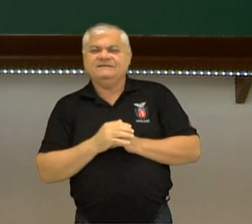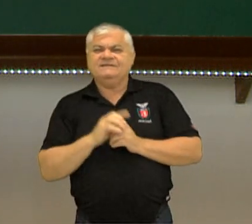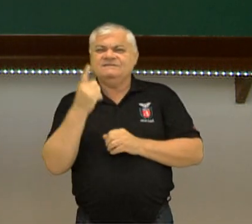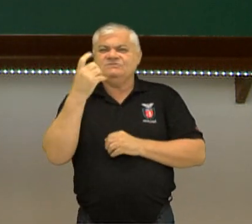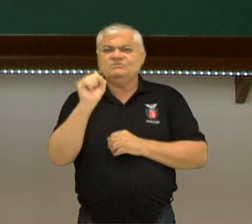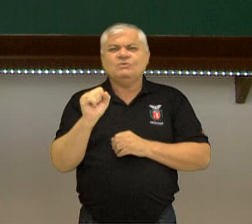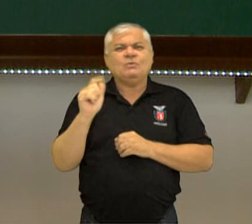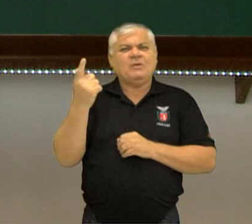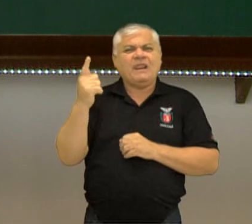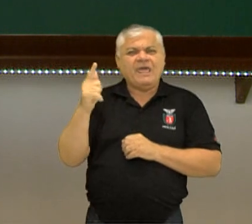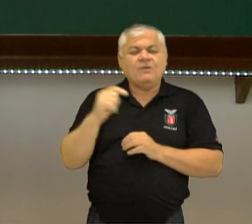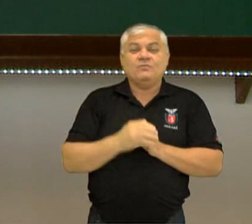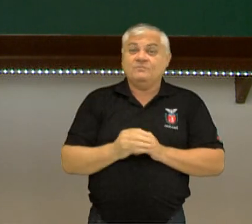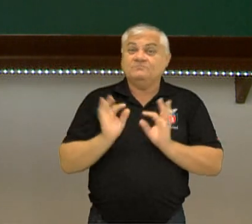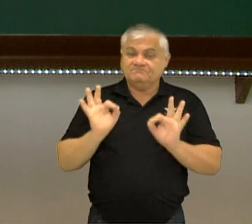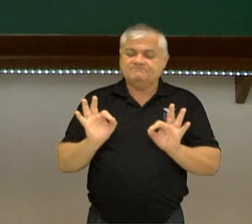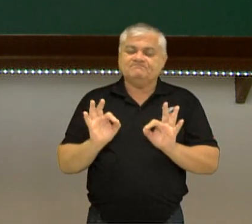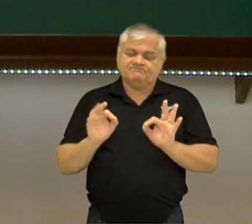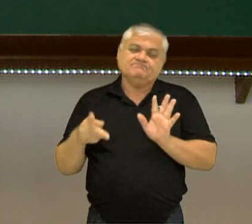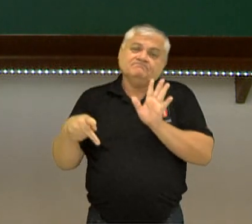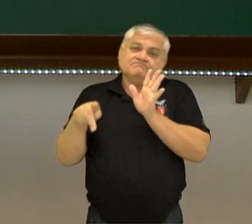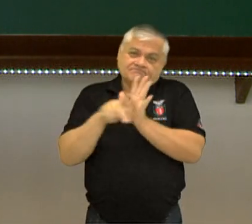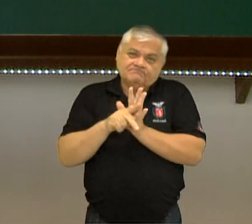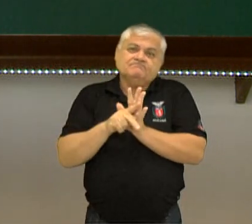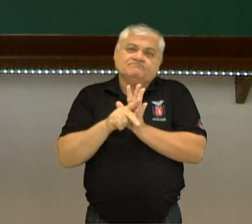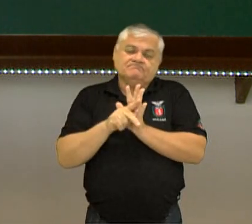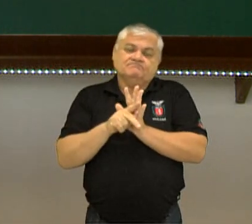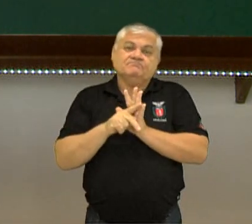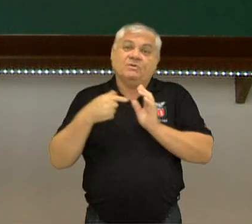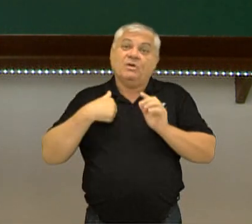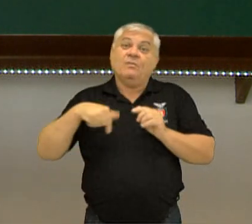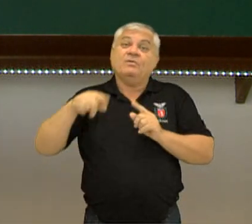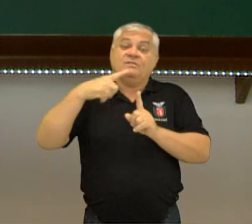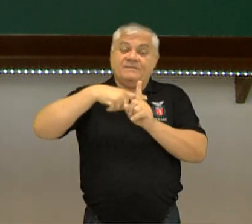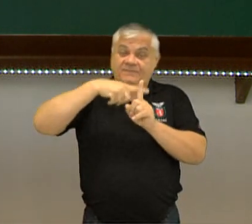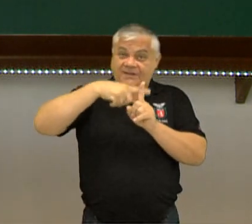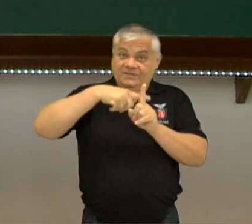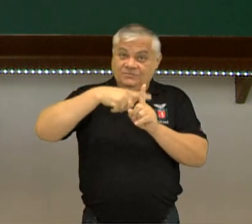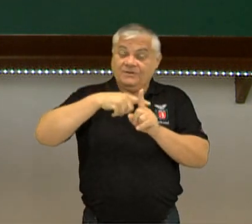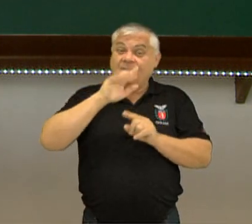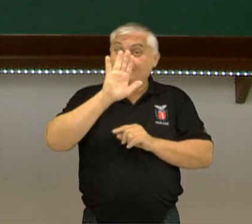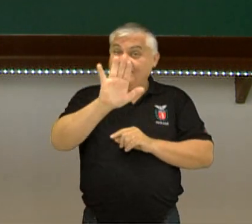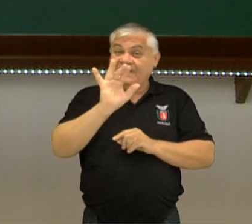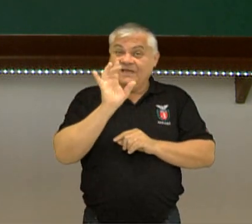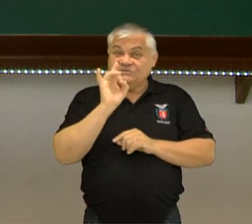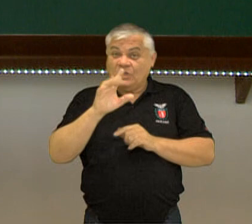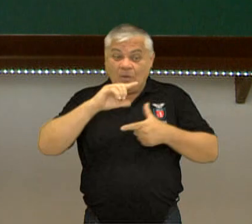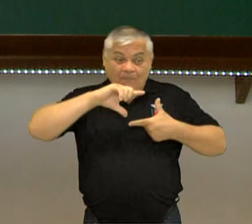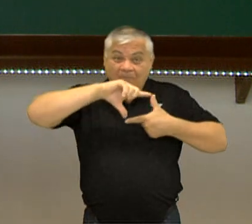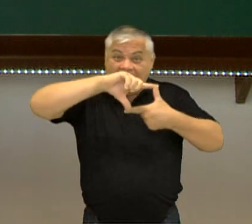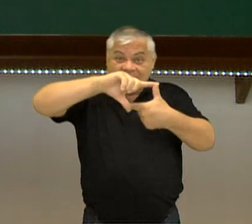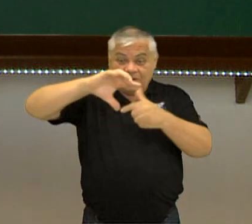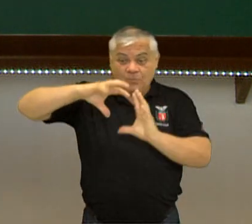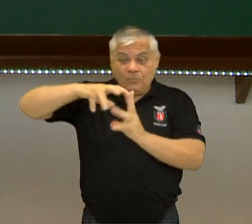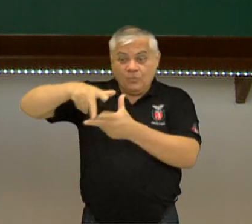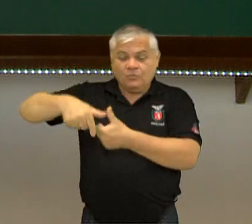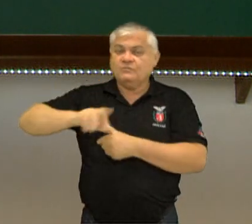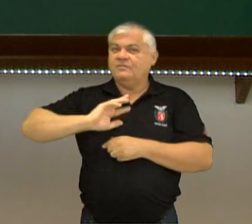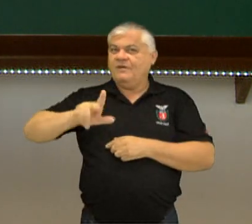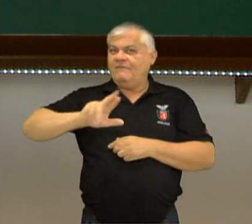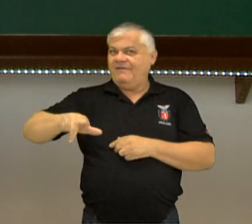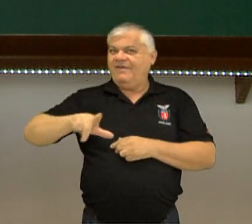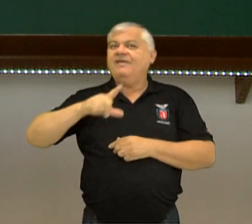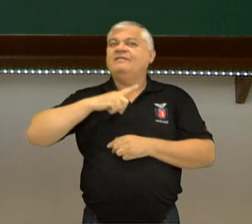aceita com facilidade, é uma unidade de medida atrelada à temperatura. Só que não é o padrão. Existe uma